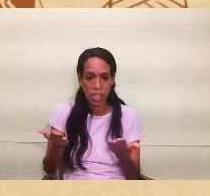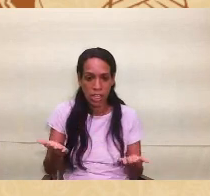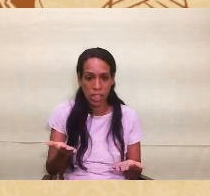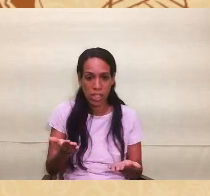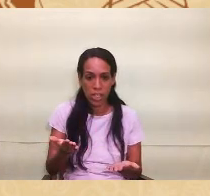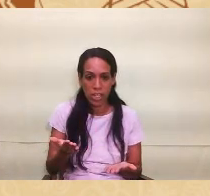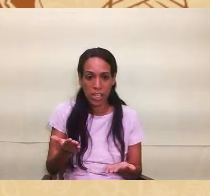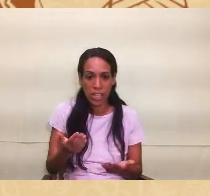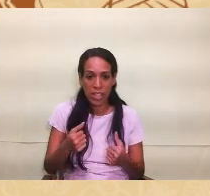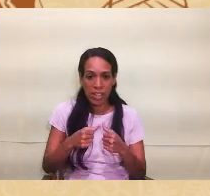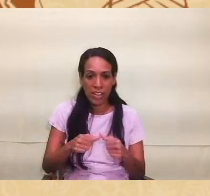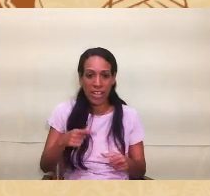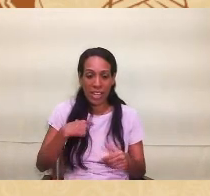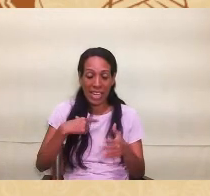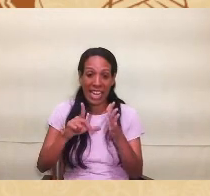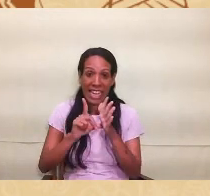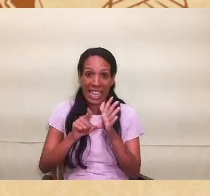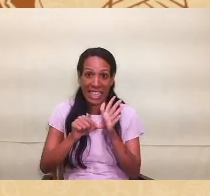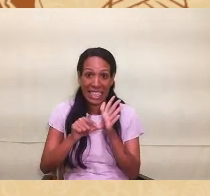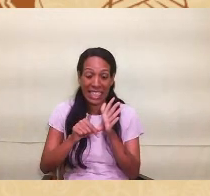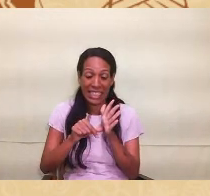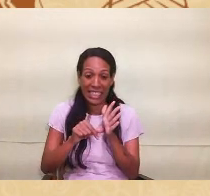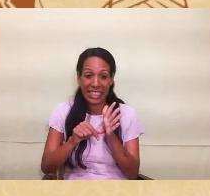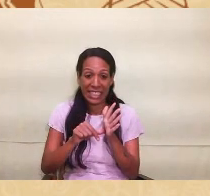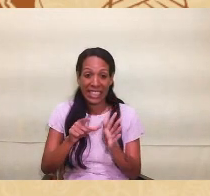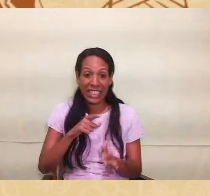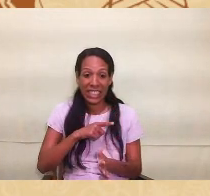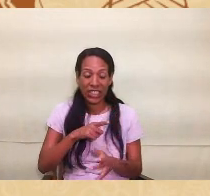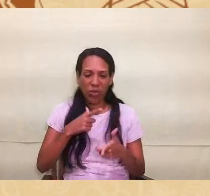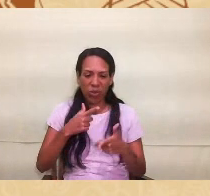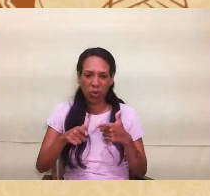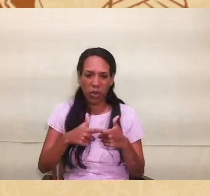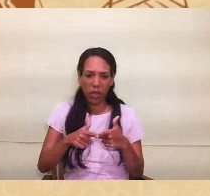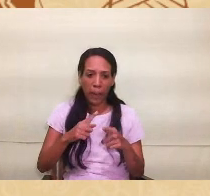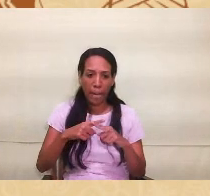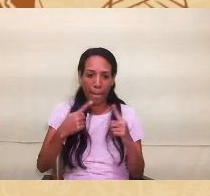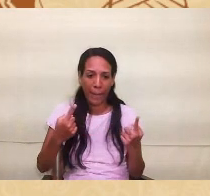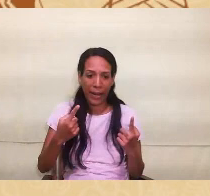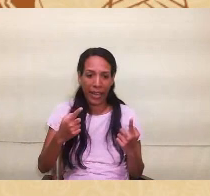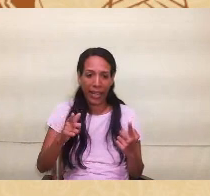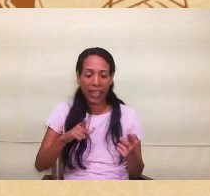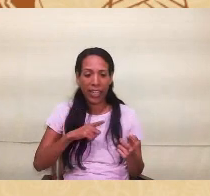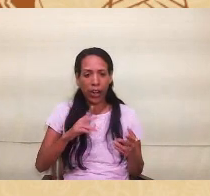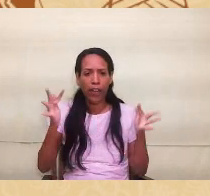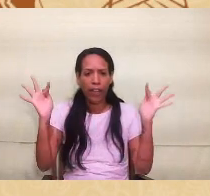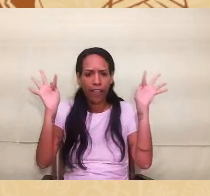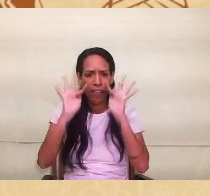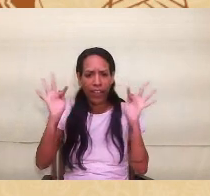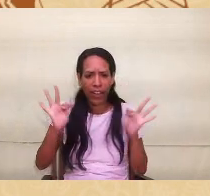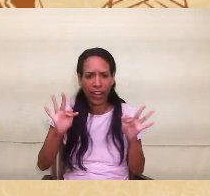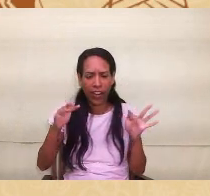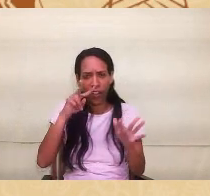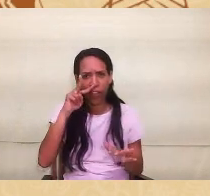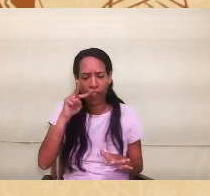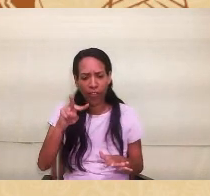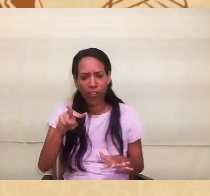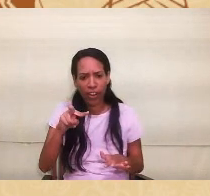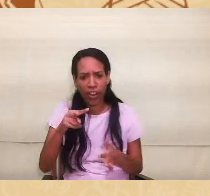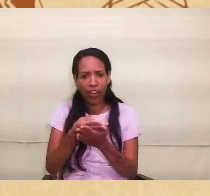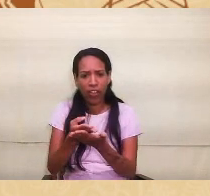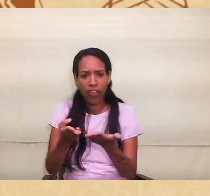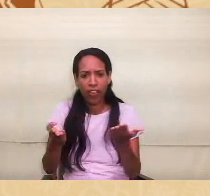todos daqui que eu me atrasei. Tive um imprevisto, mas eu tenho a felicidade de acompanhar você e